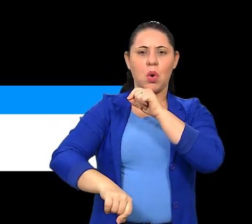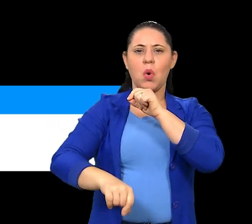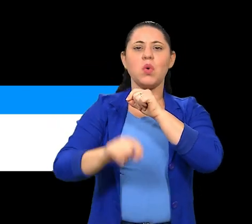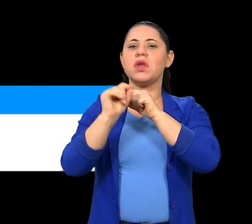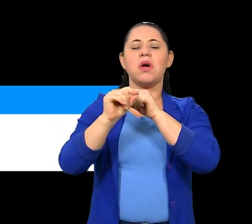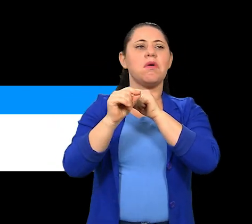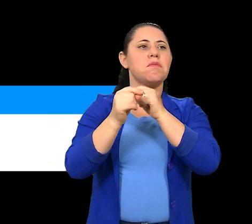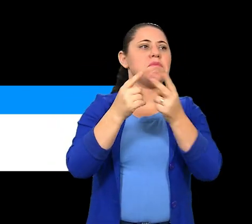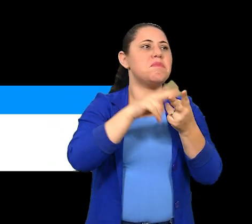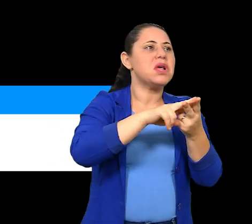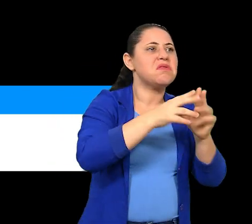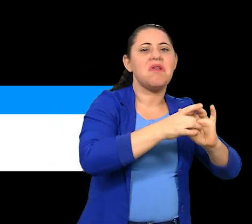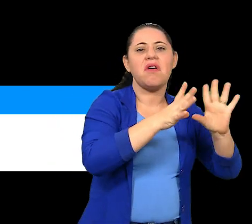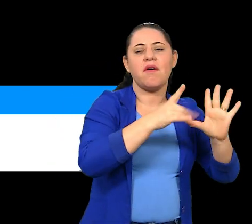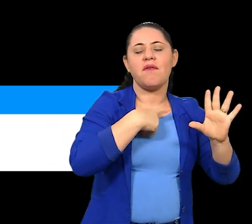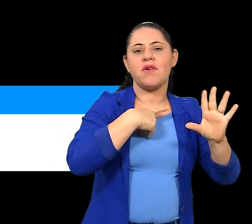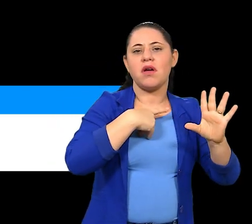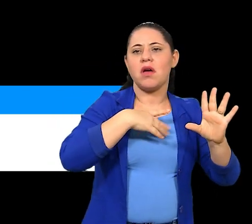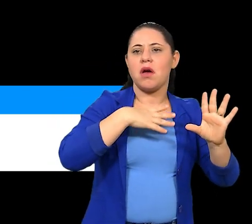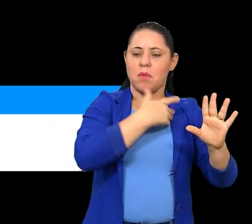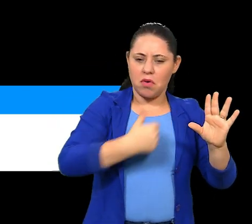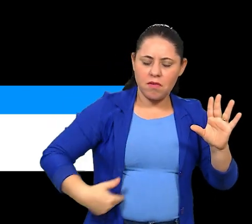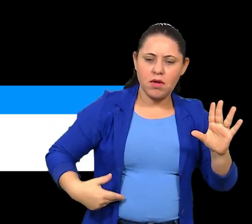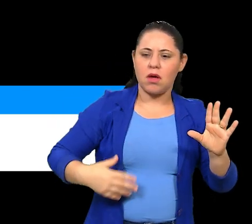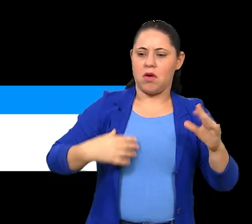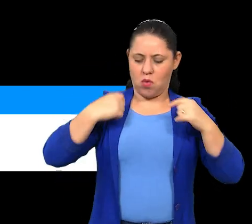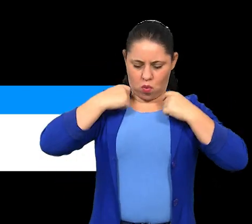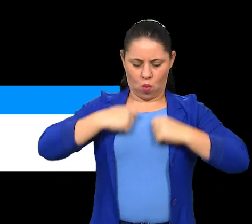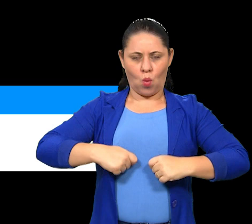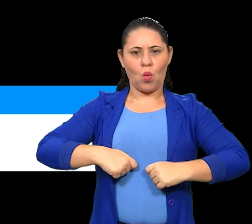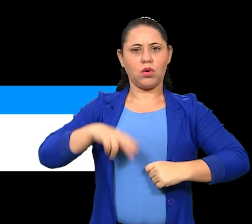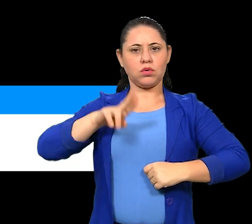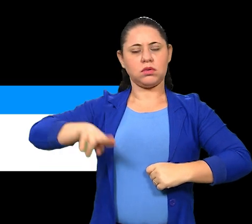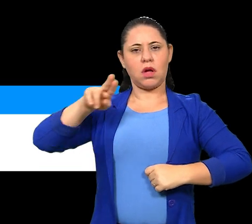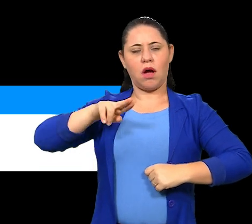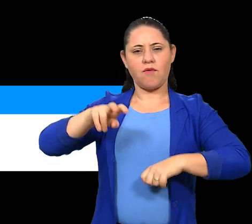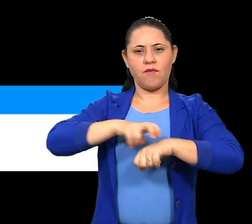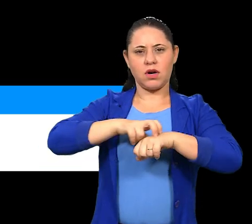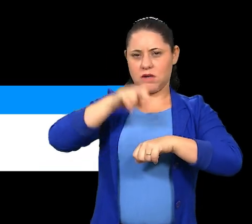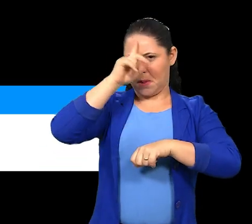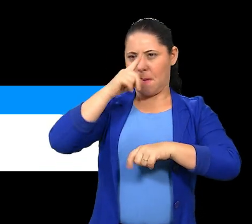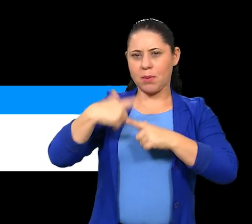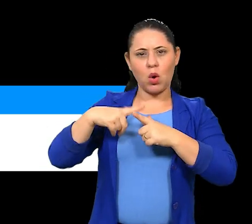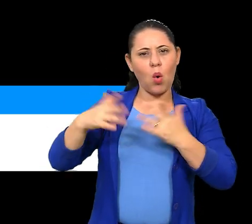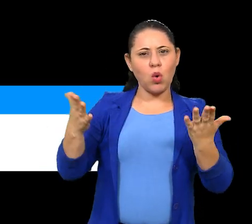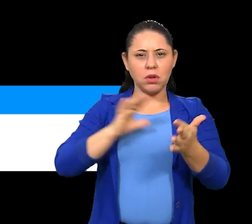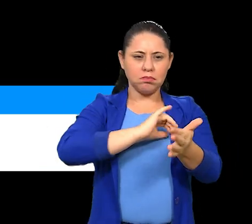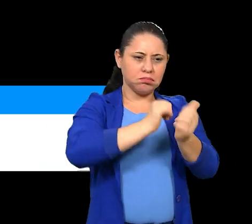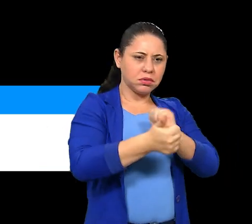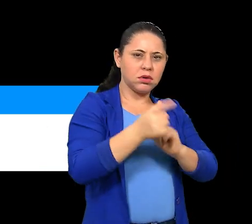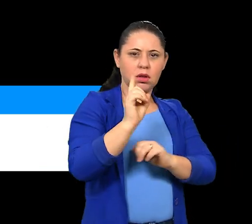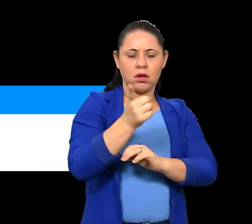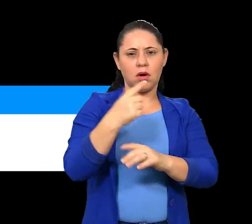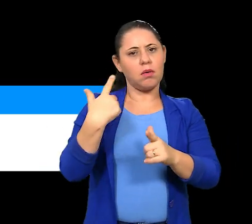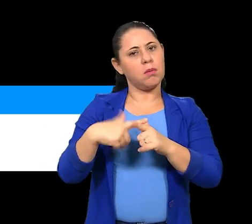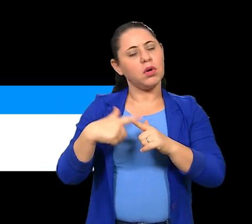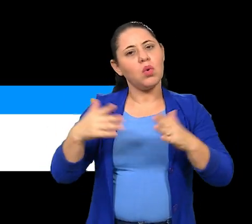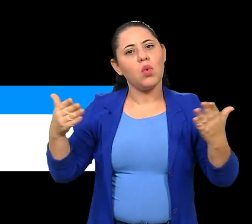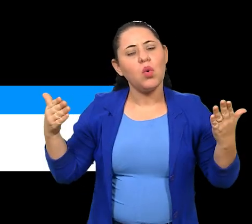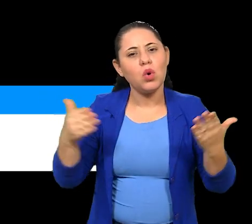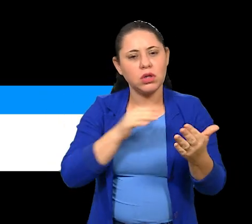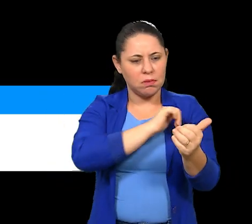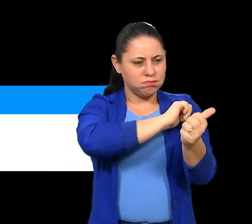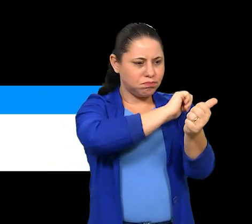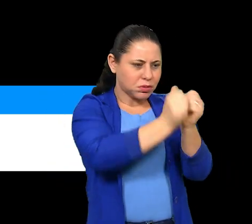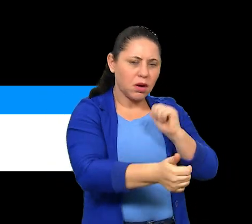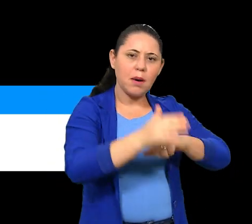escolheram um descondenado para governar se manifestar vestir essa camisa verde amarela não porque hoje tem jogo